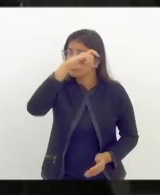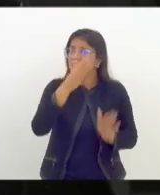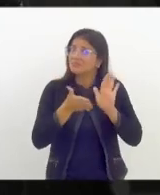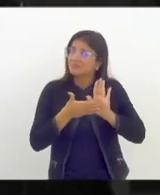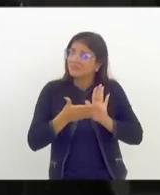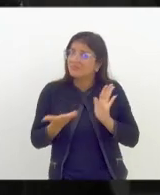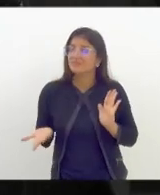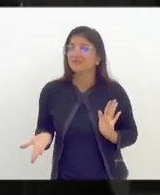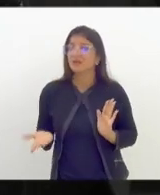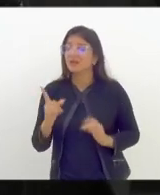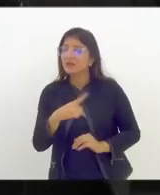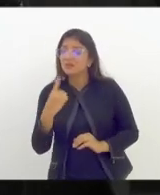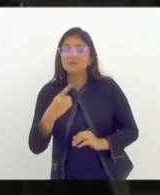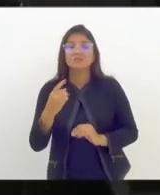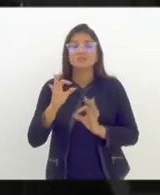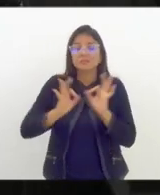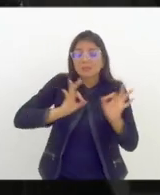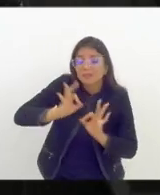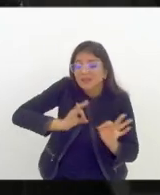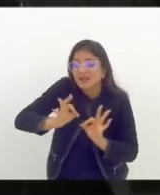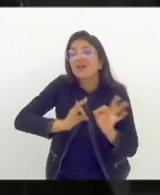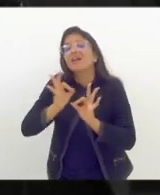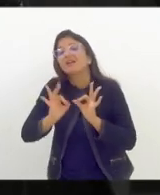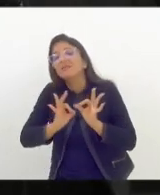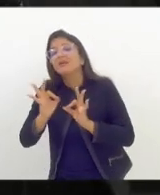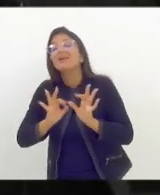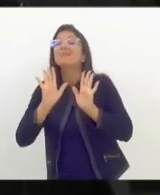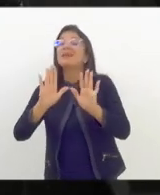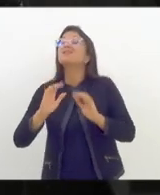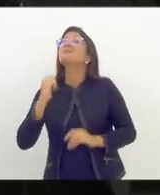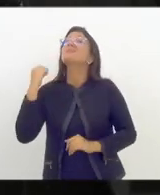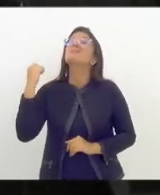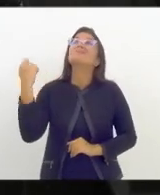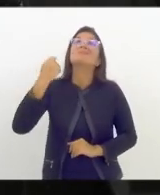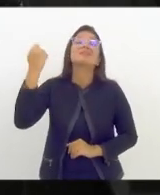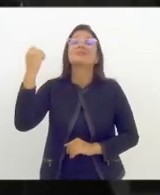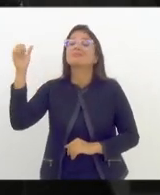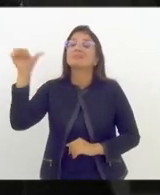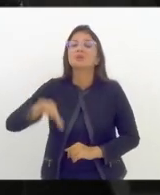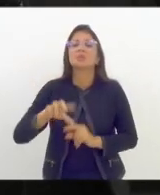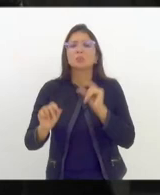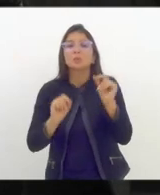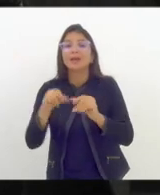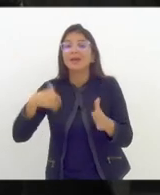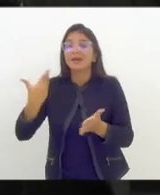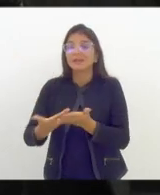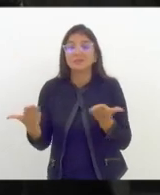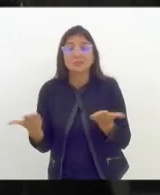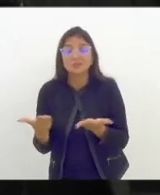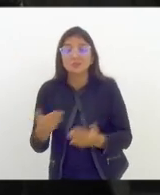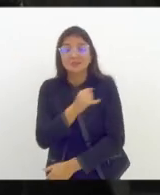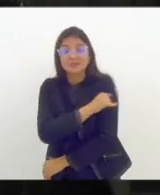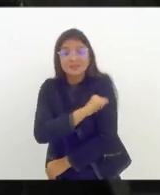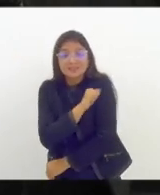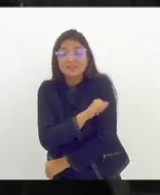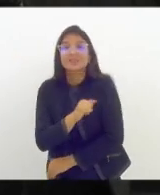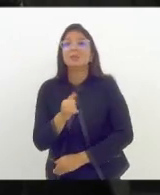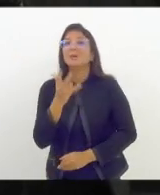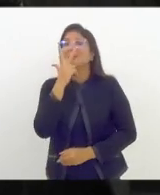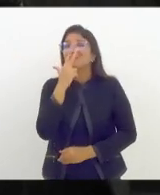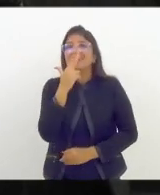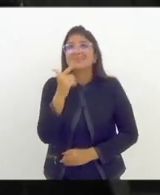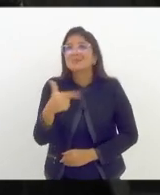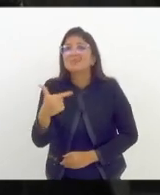fase de modelagem, e mais do que isso, e mais grave que isso, até o presente momento, o Rio de Janeiro não apresentou